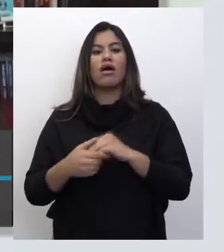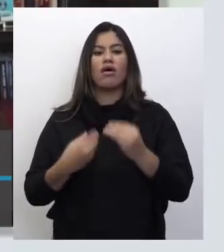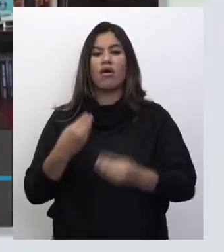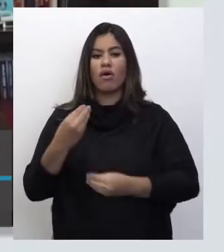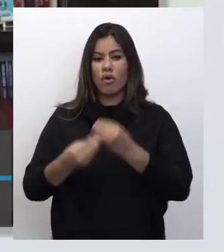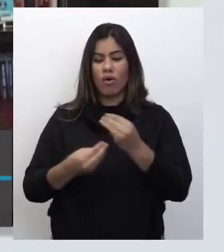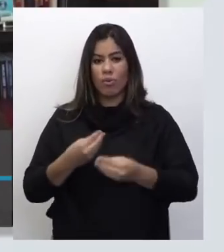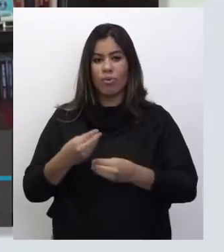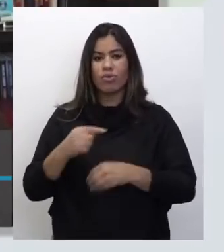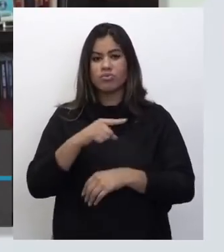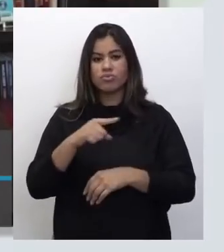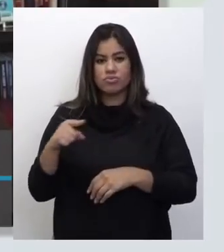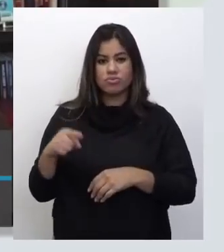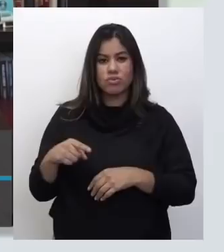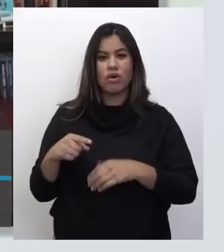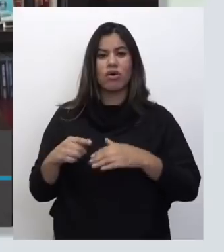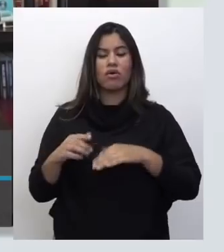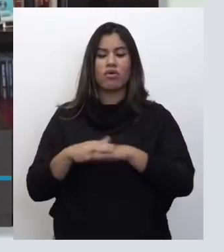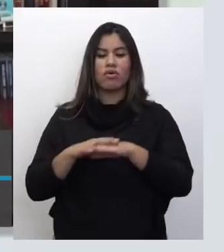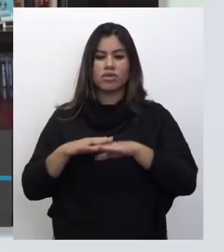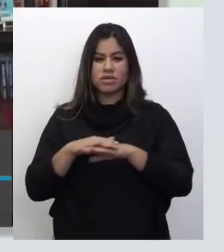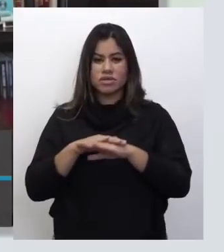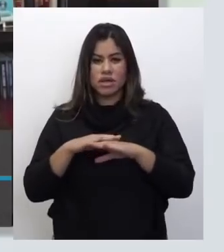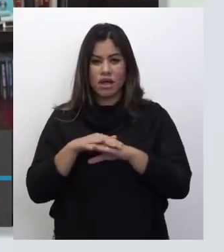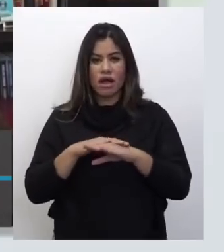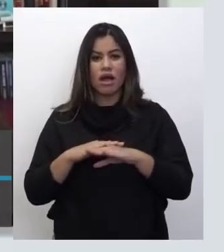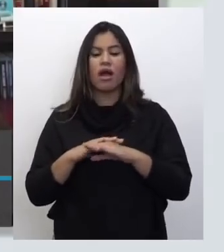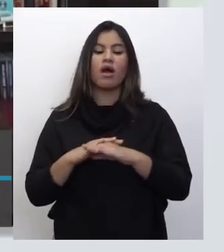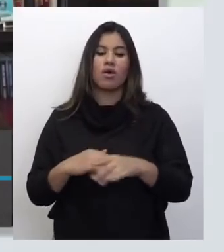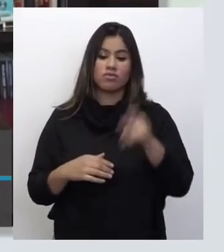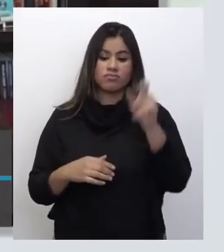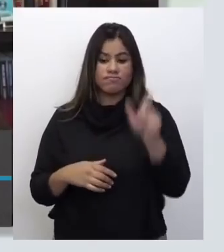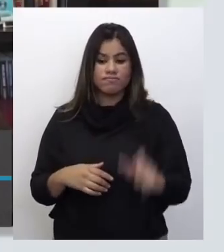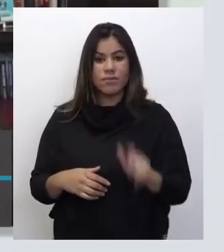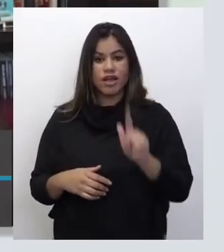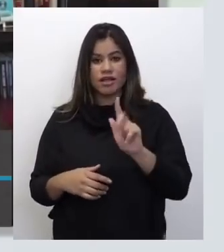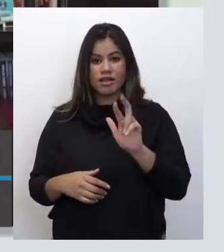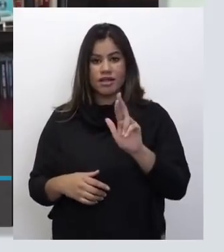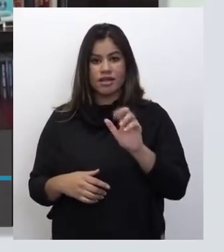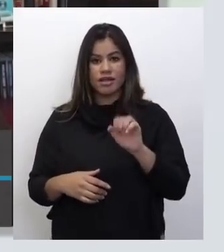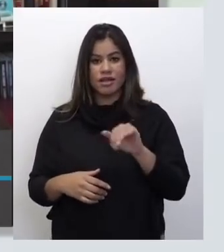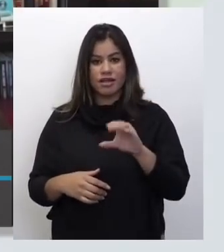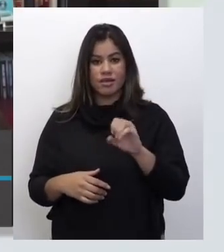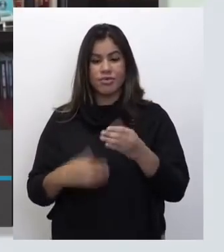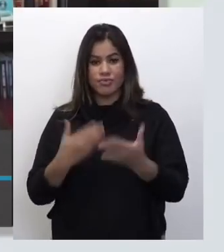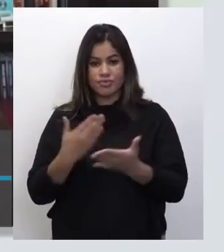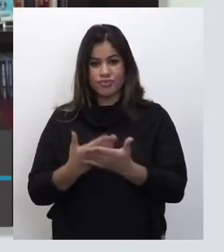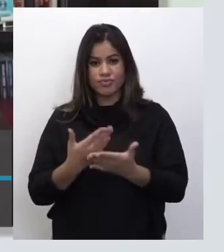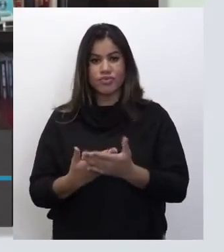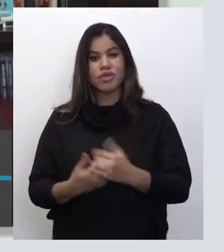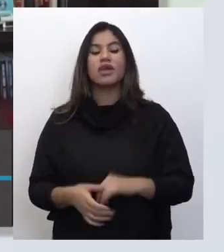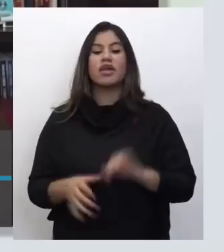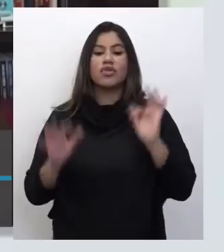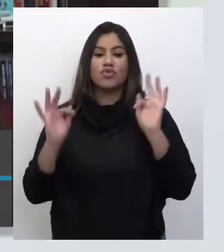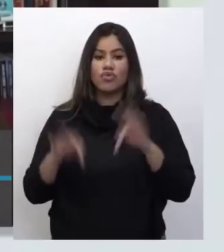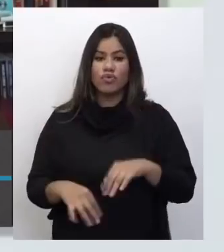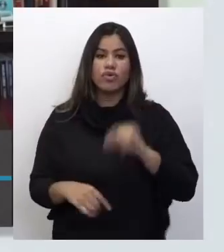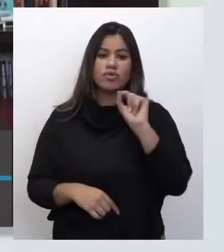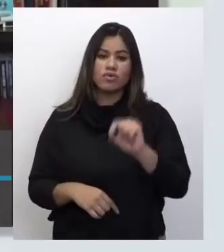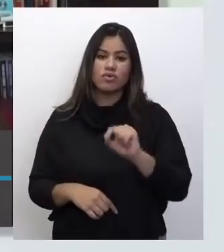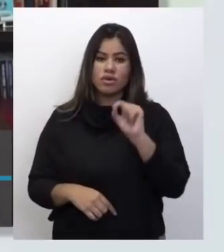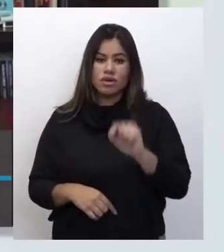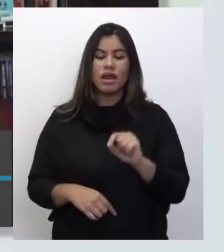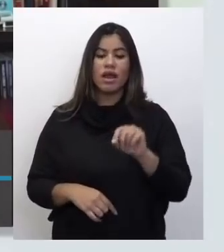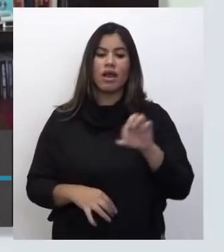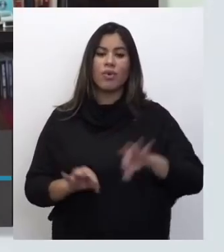vamos conversar com um estudante que já participou de um grêmio estudantil. E nós vamos terminar conhecendo um